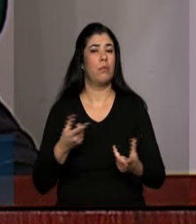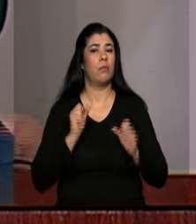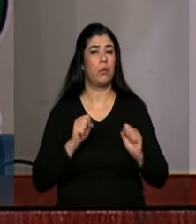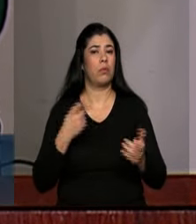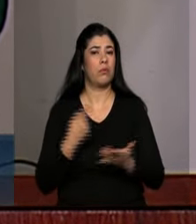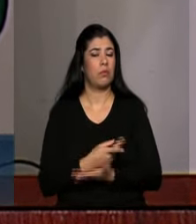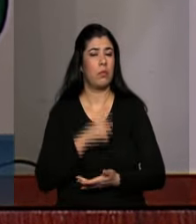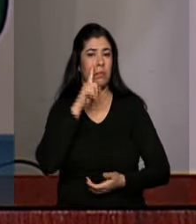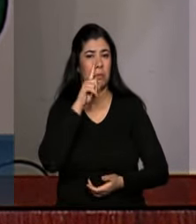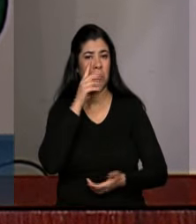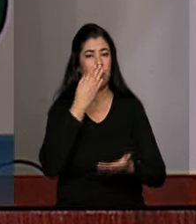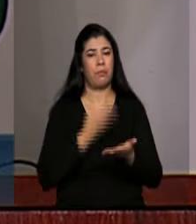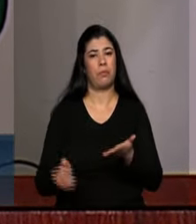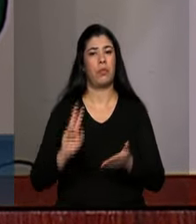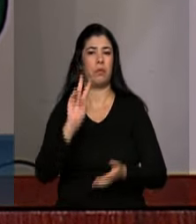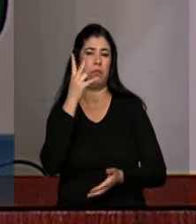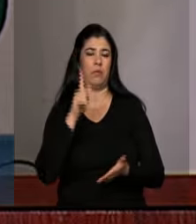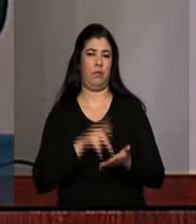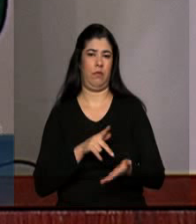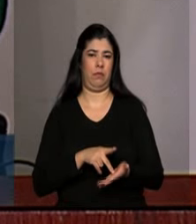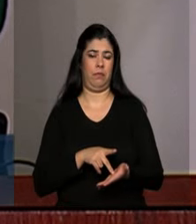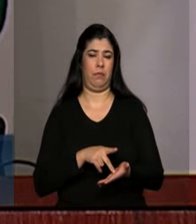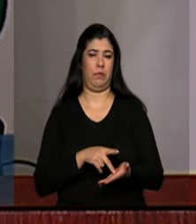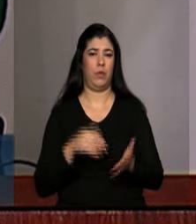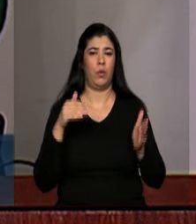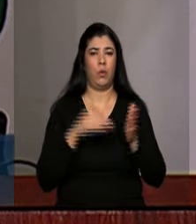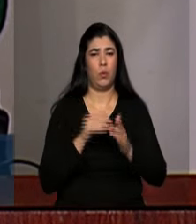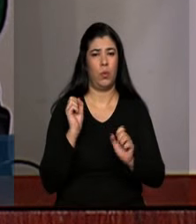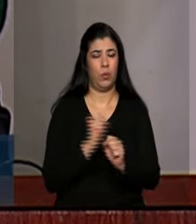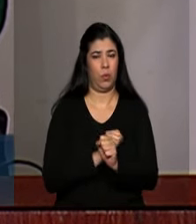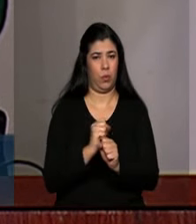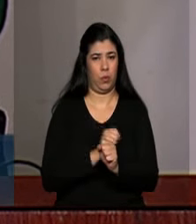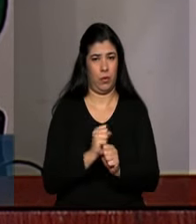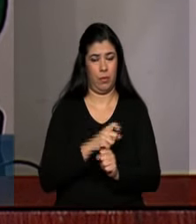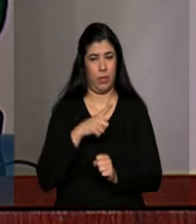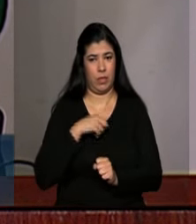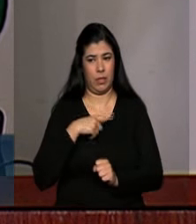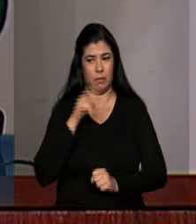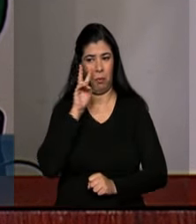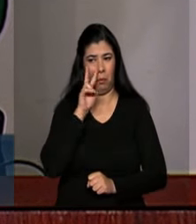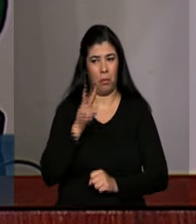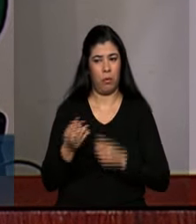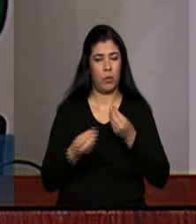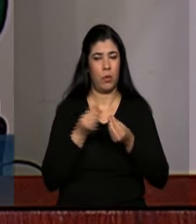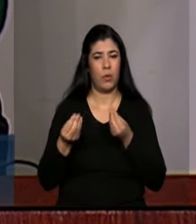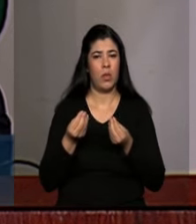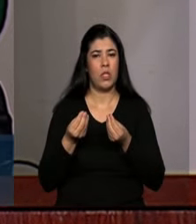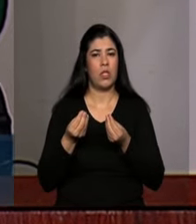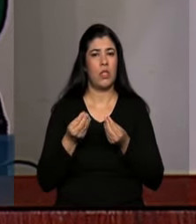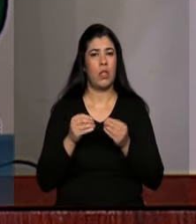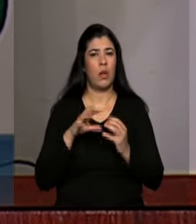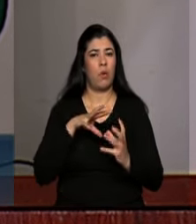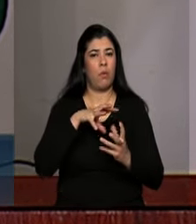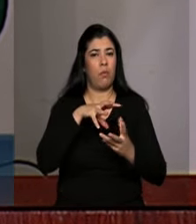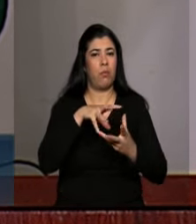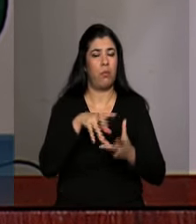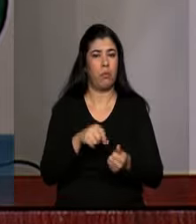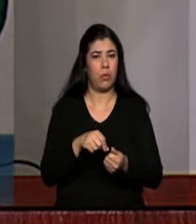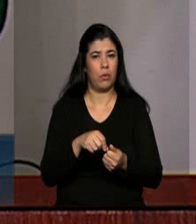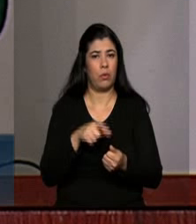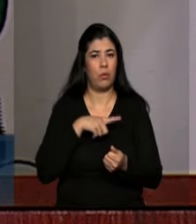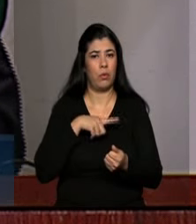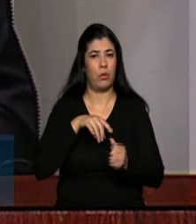obsoleta e ineficaz. Nas últimas décadas, temos assistido à conformação de um mundo crescentemente